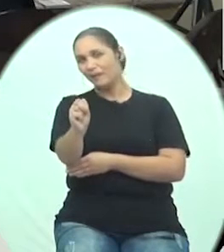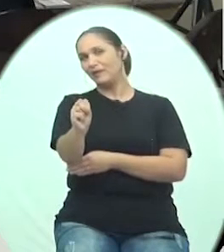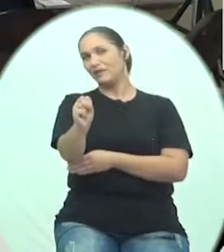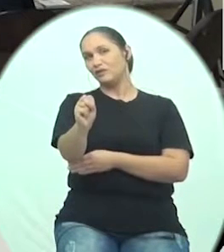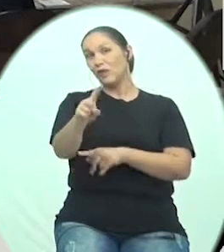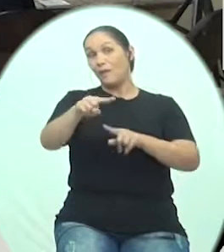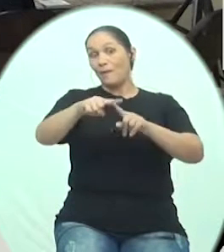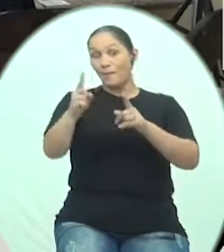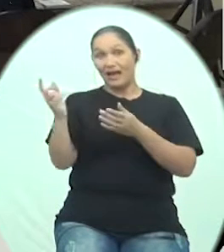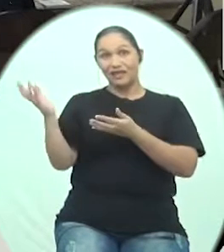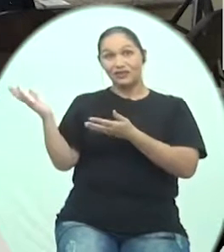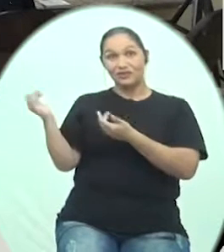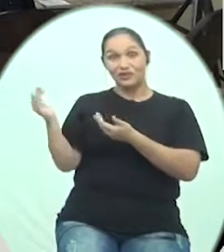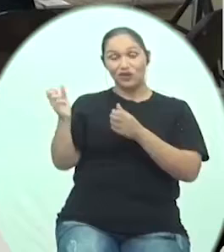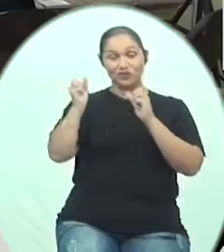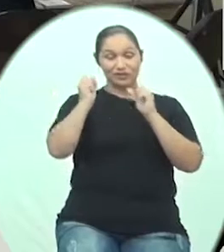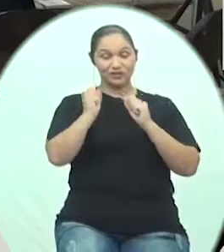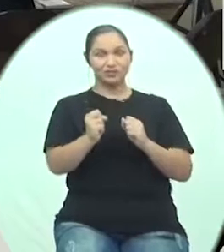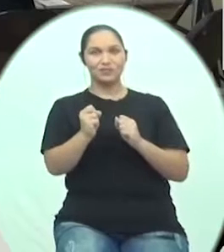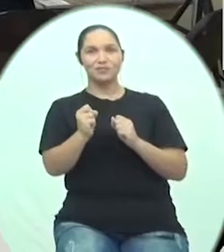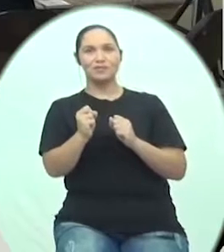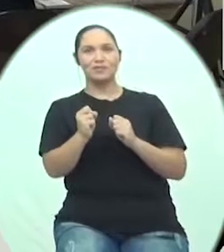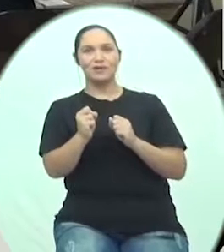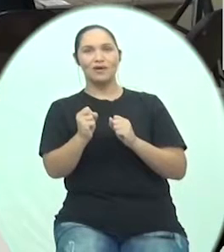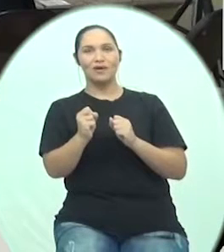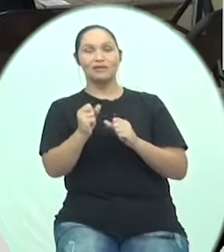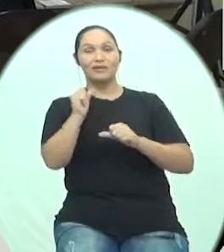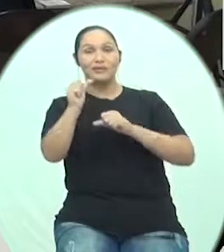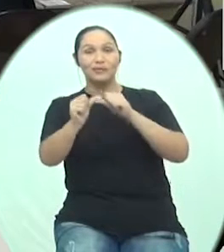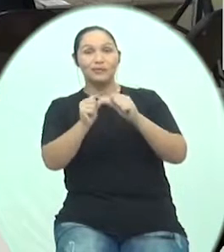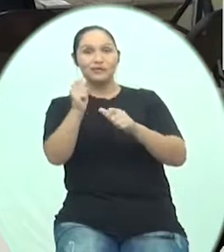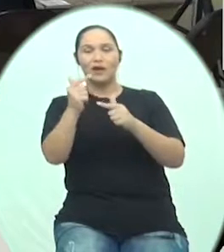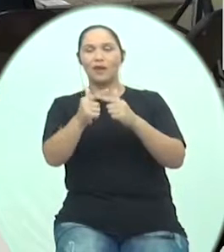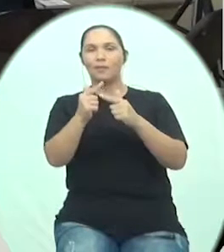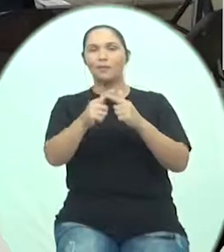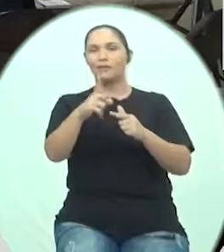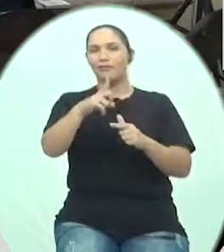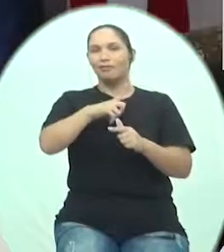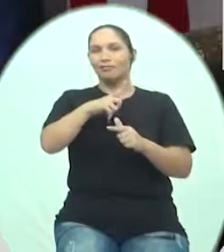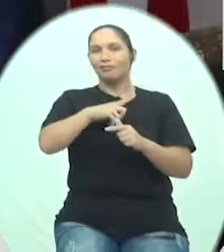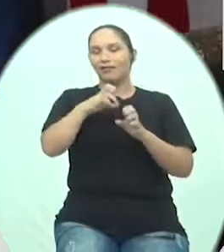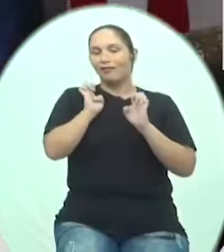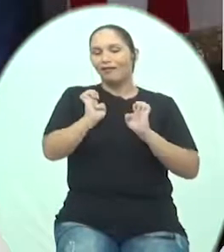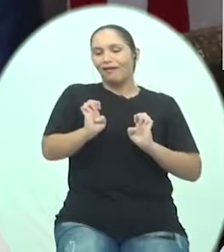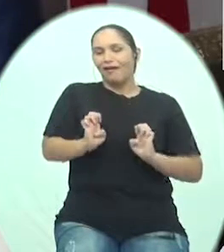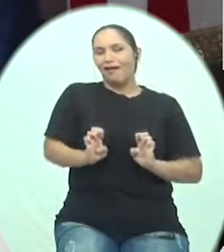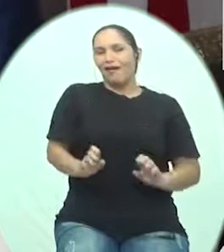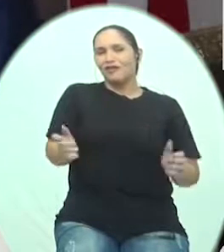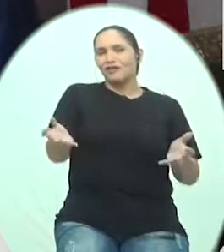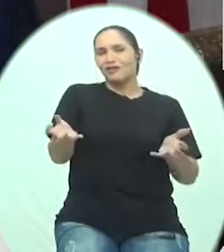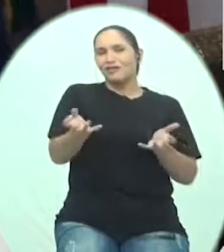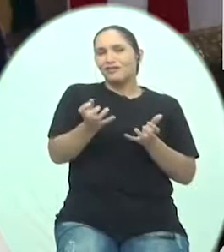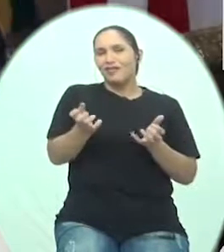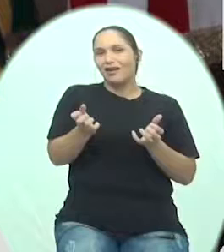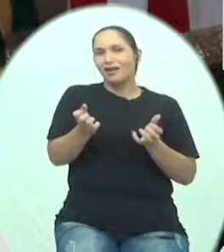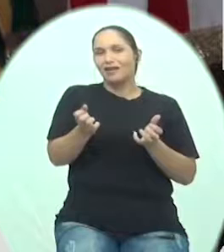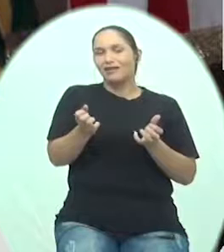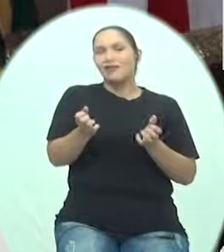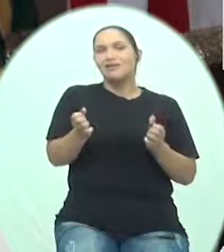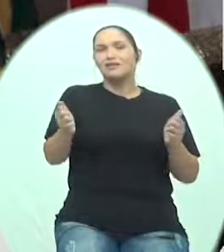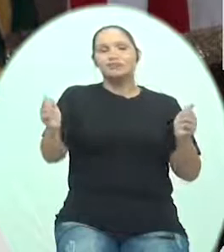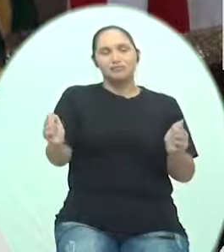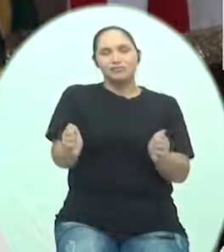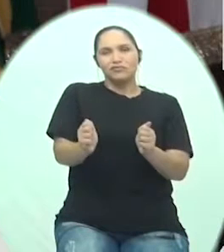princípios valores de Deus princípios de integridade de verdade de honestidade também